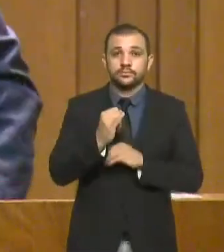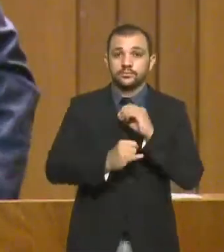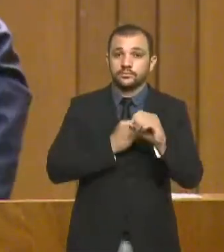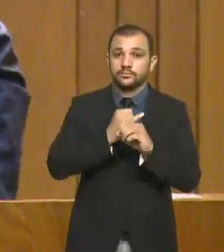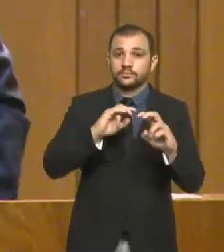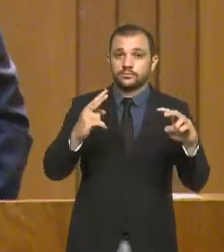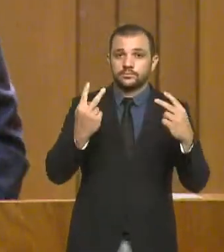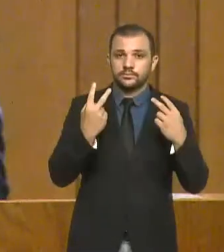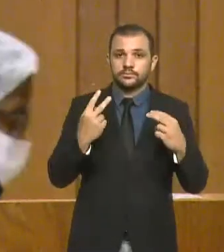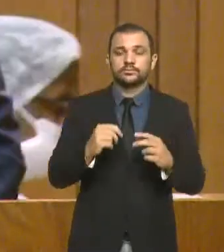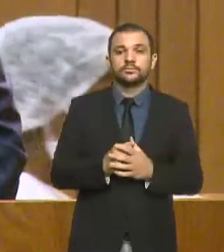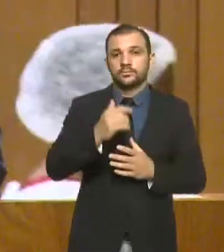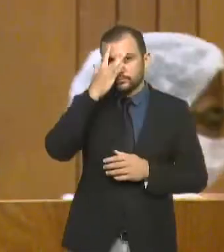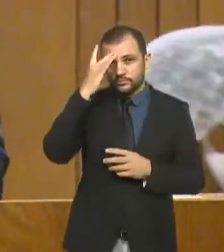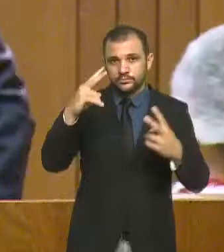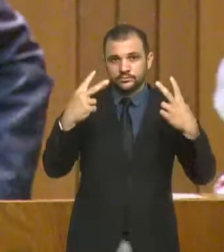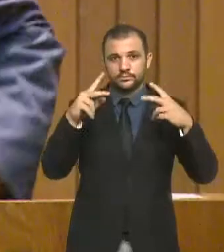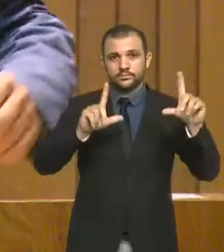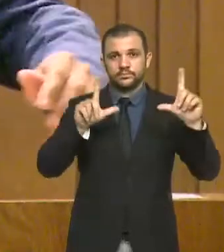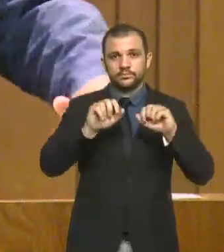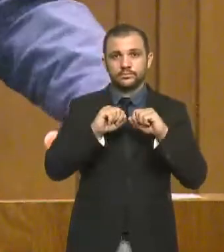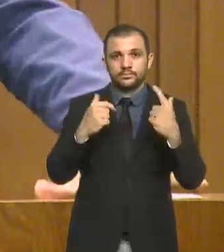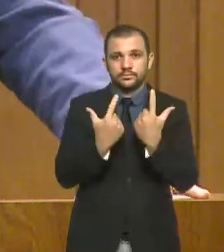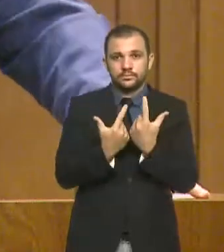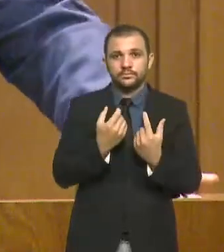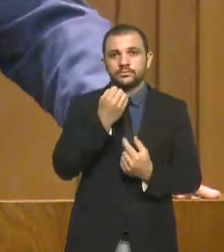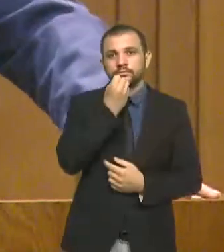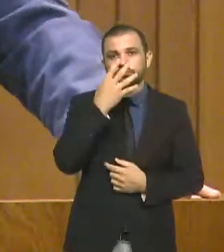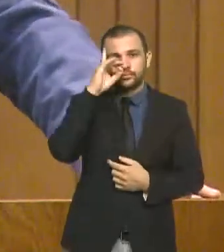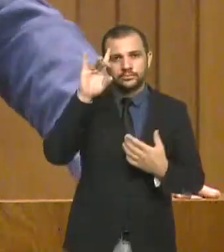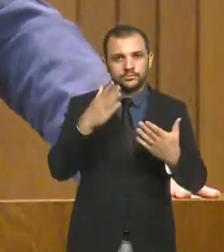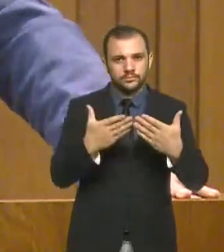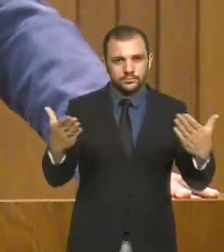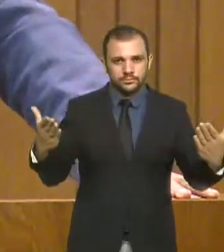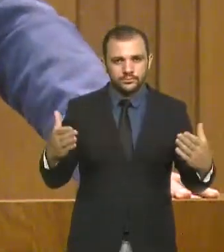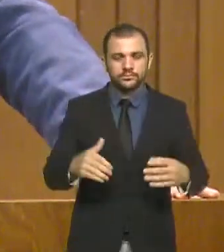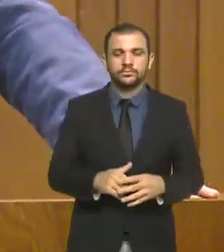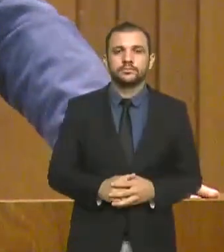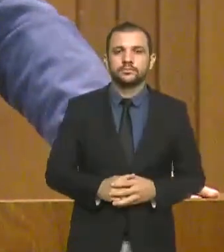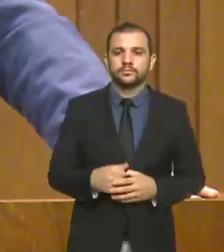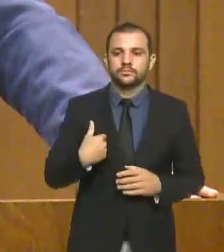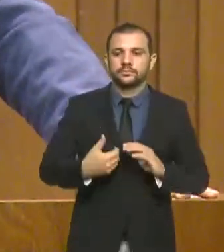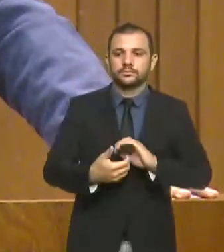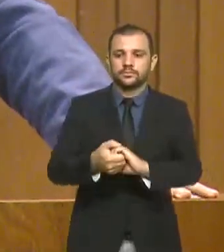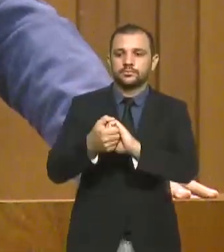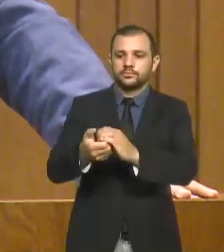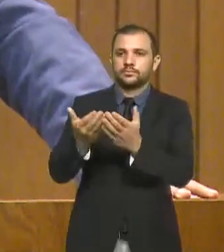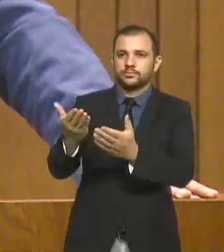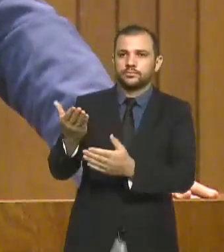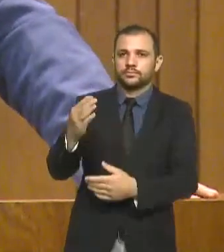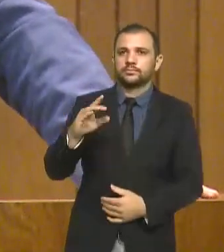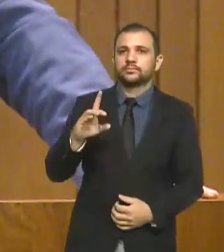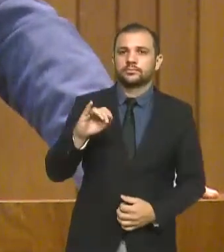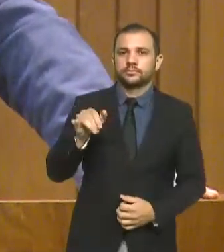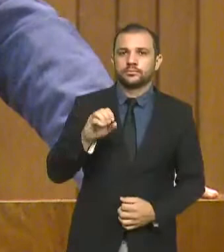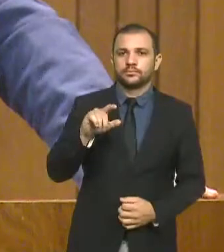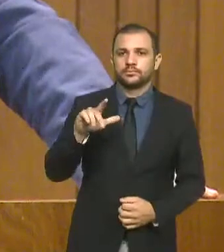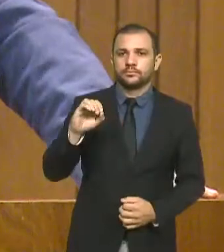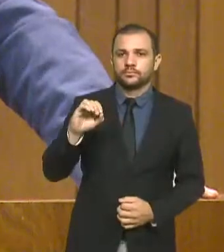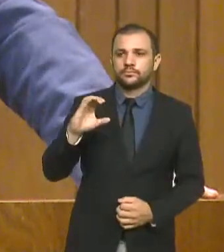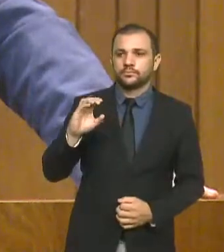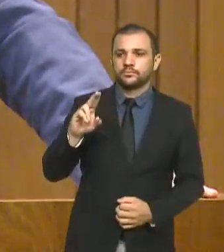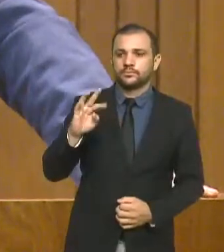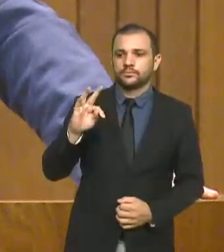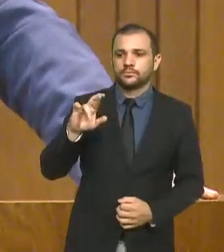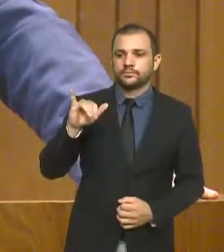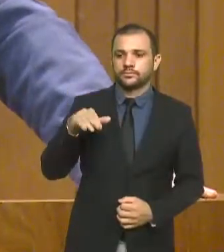internautas, telespectadores acompanham por meio de TV Assembleia, nosso mais cordial bom dia. Cumprimentar os amigos João Coutrim, os amigos Marcelo Vieira,